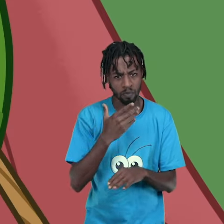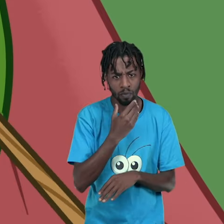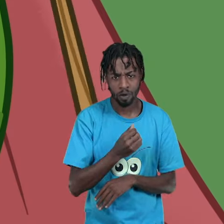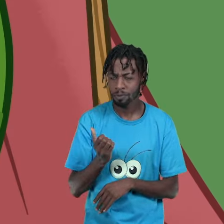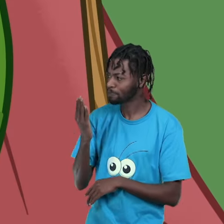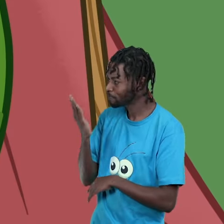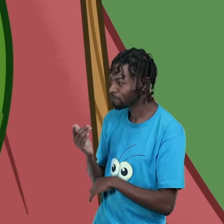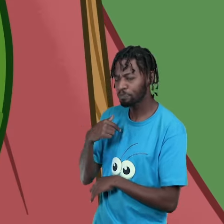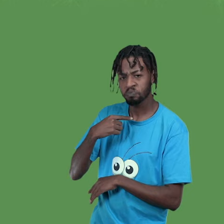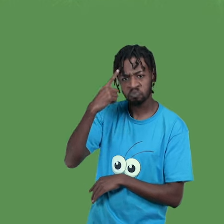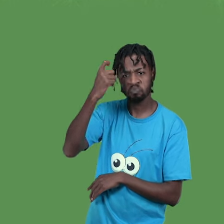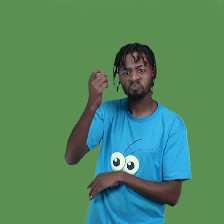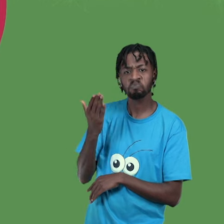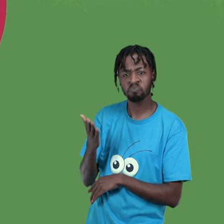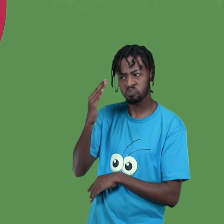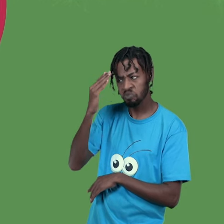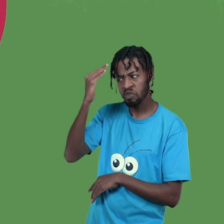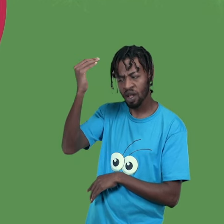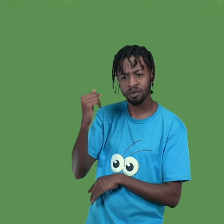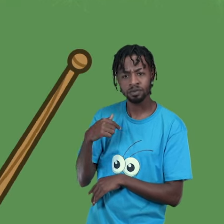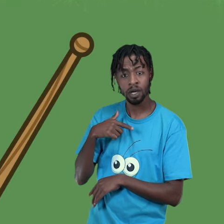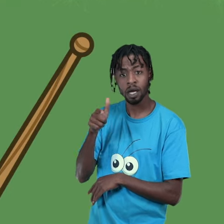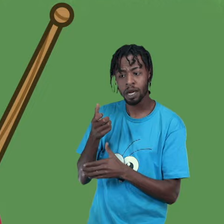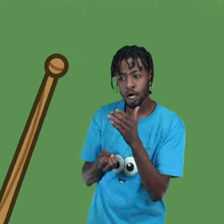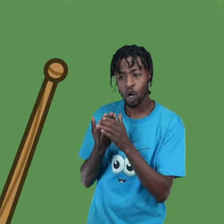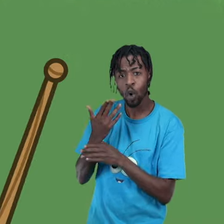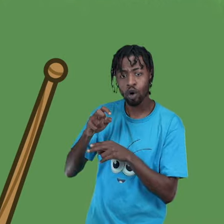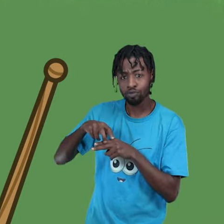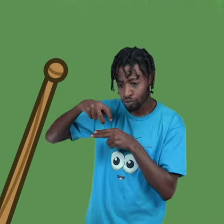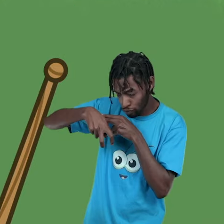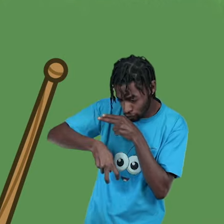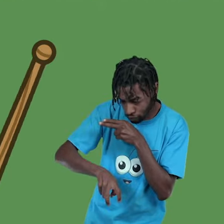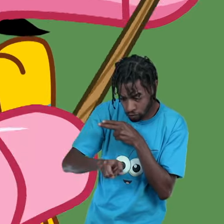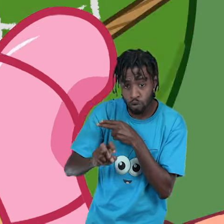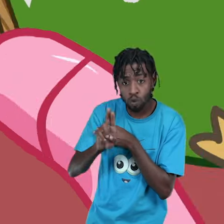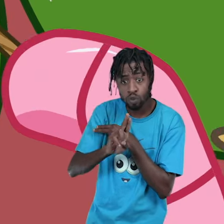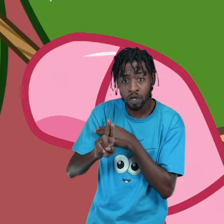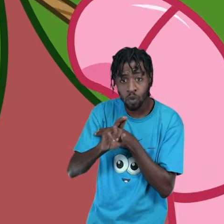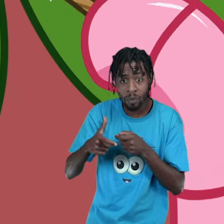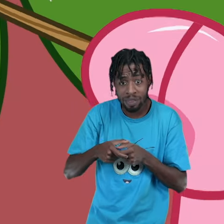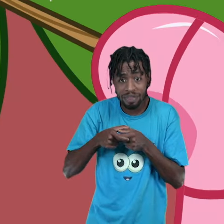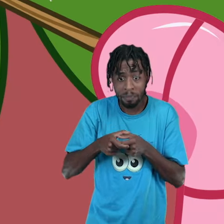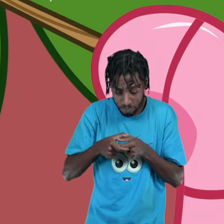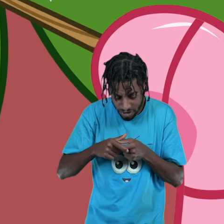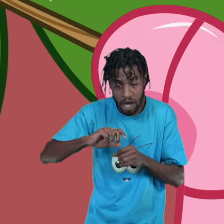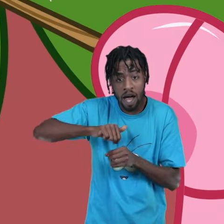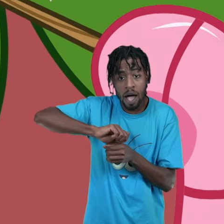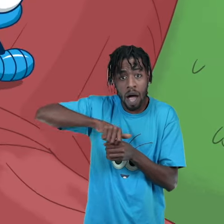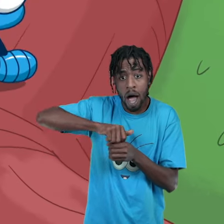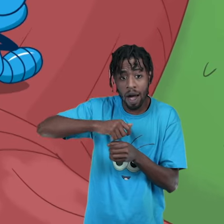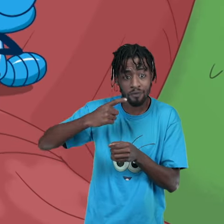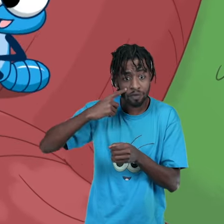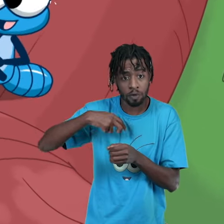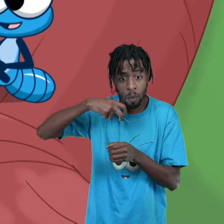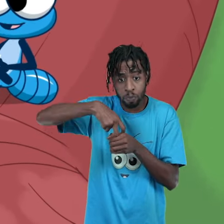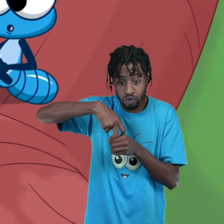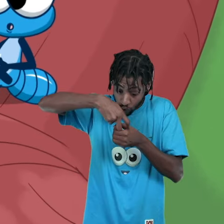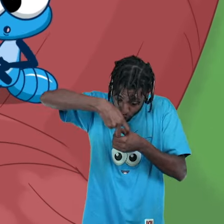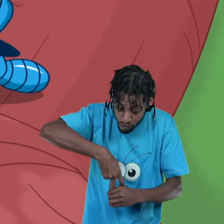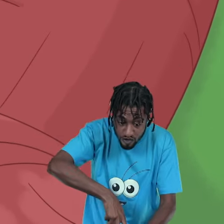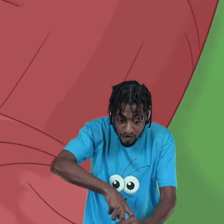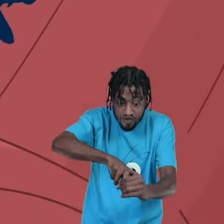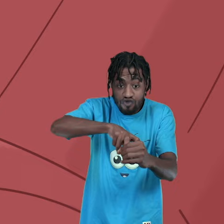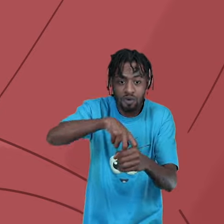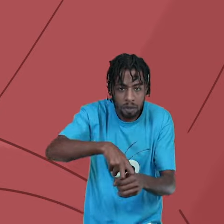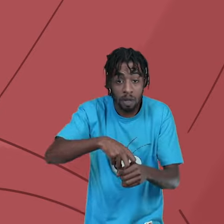Godofredo foi um grande inventor. Meu tablet mostrou que ele inventou um tobogã descendo em uma tampinha de garrafa. Lola, Alex e Bob pulam